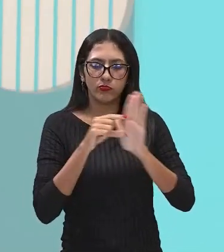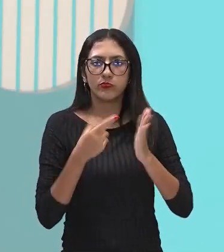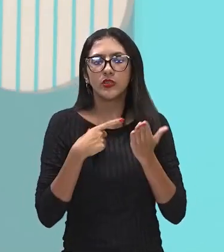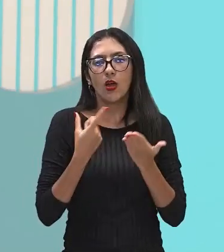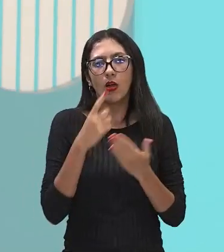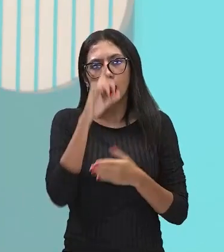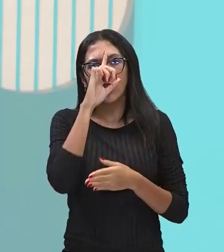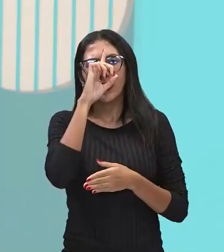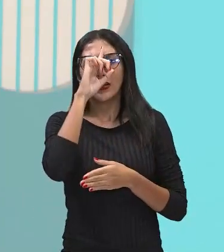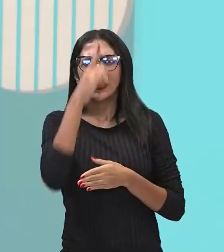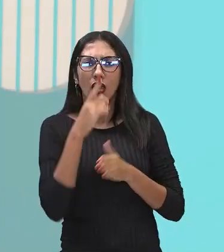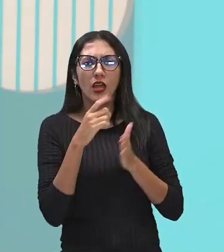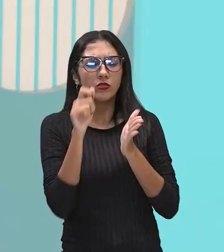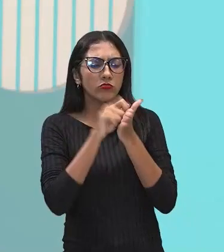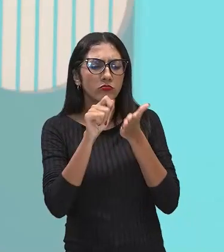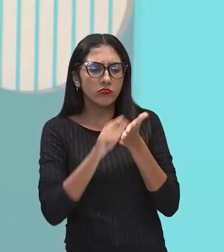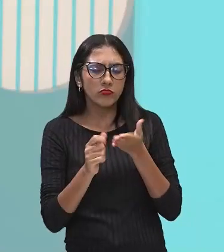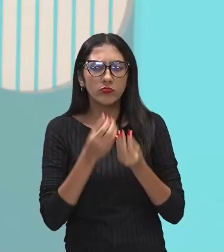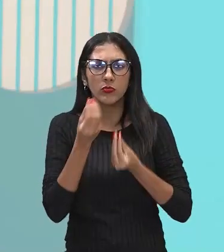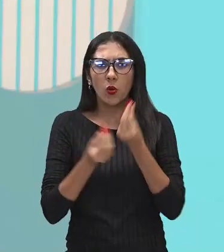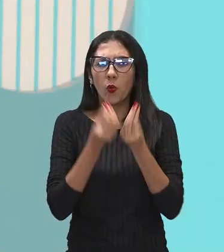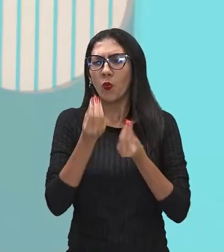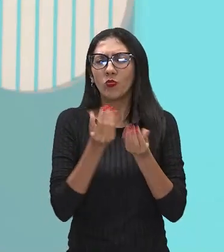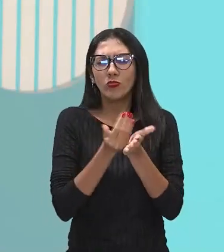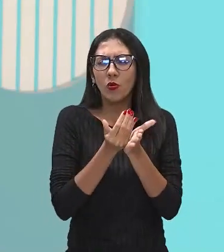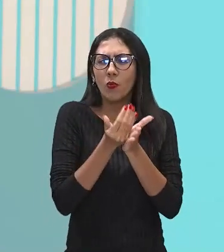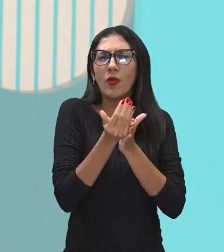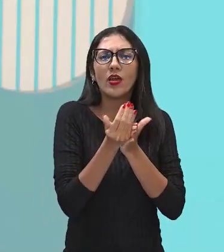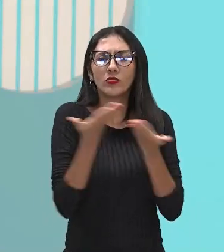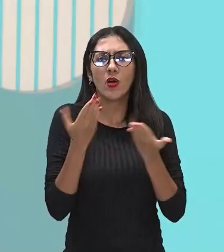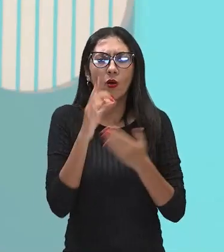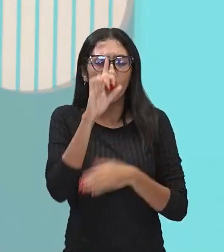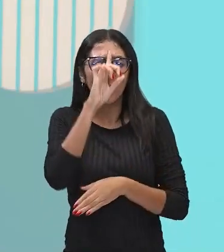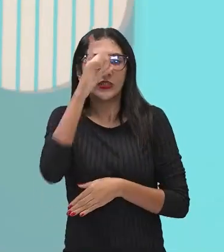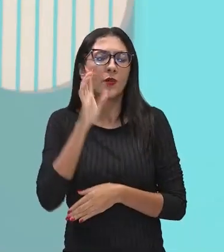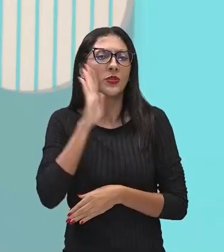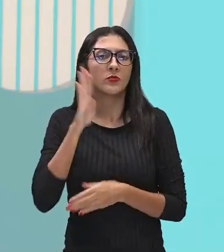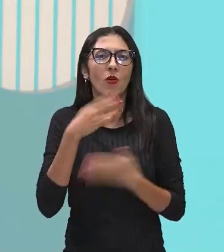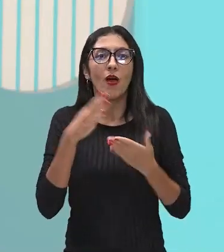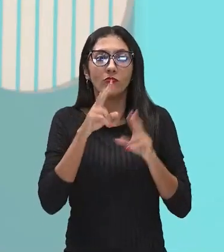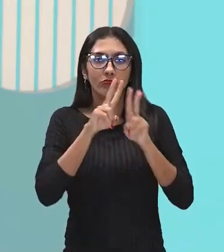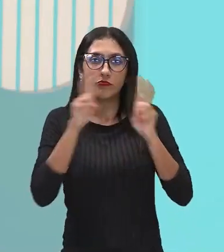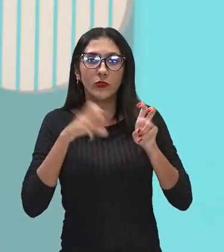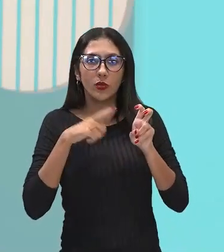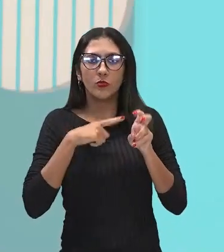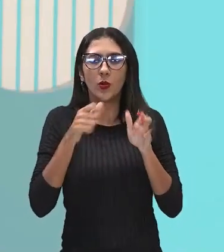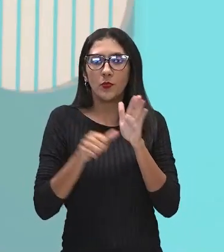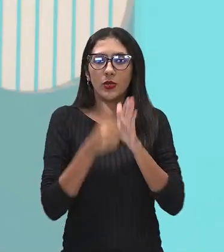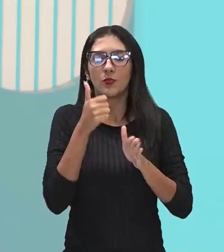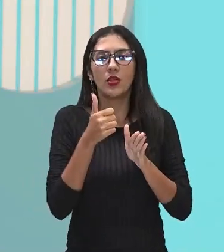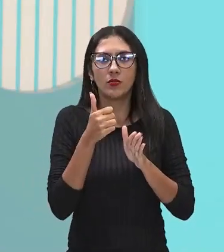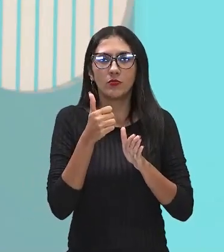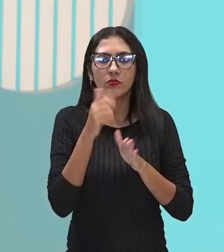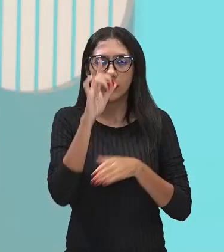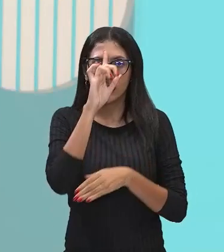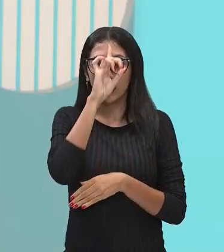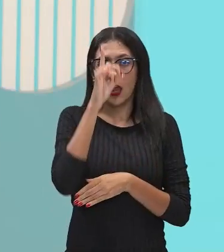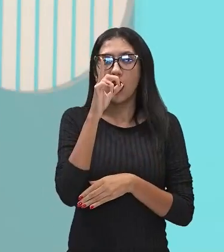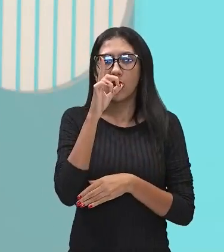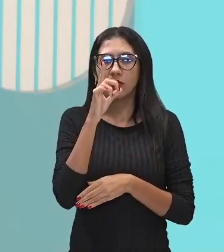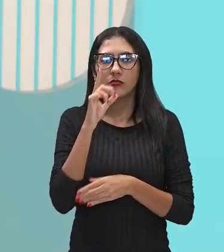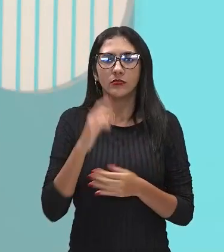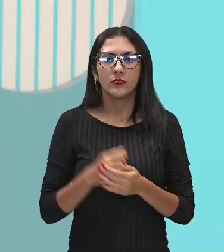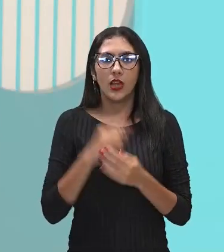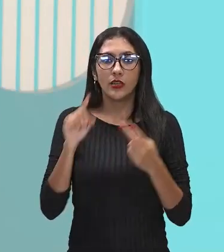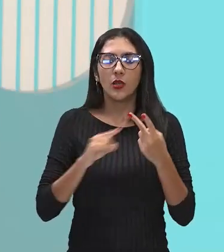mas como eu posso iniciar? Qual é a minha ideia central? Eu vou falar sobre isso. Então, primeiramente, a ideia central é essa. Nossa, eu tenho